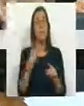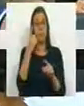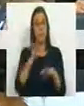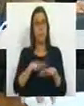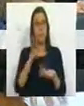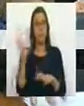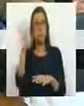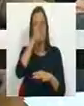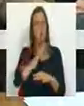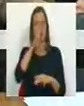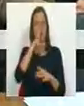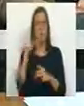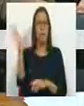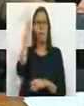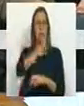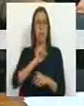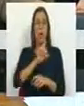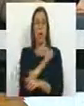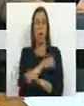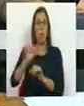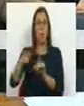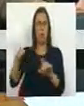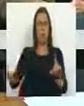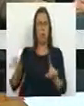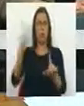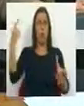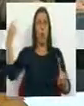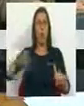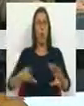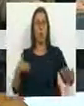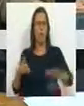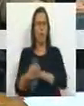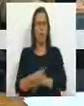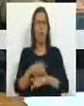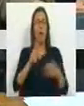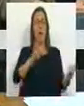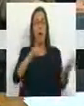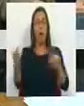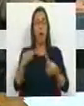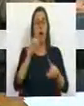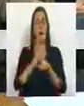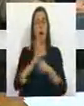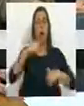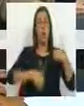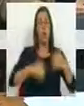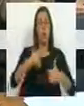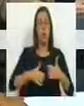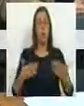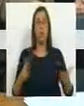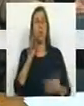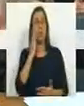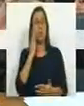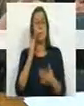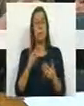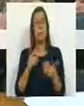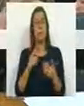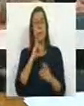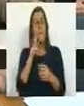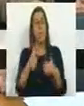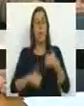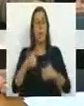Primeiro, pela intrusão do governo naquilo que eram suas competências, com ordens diretas, alterando aquilo que era um concurso que estava, ou de um